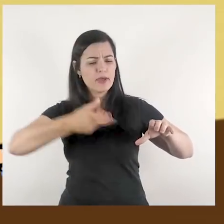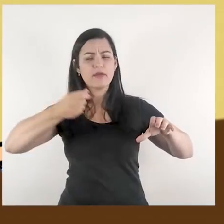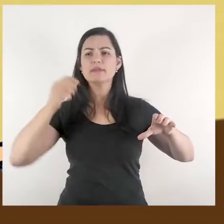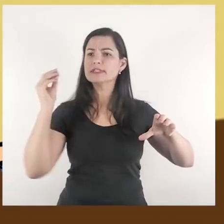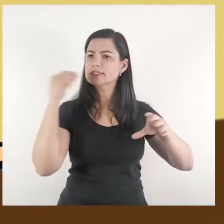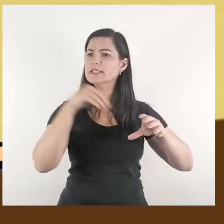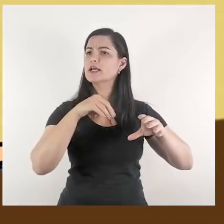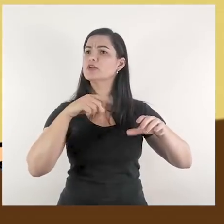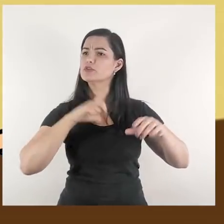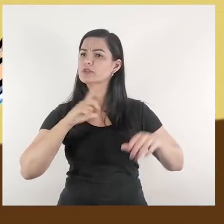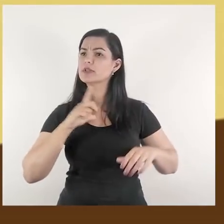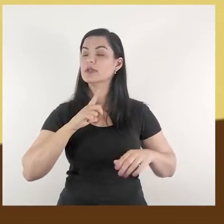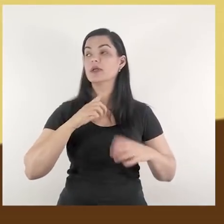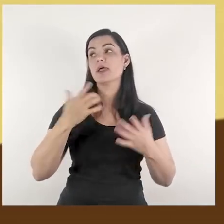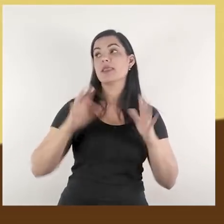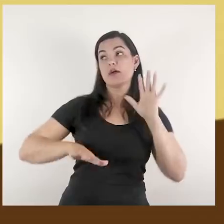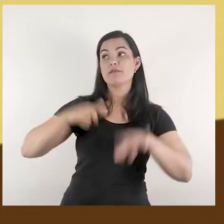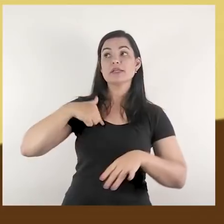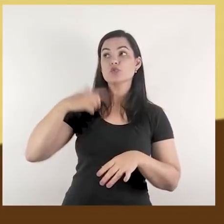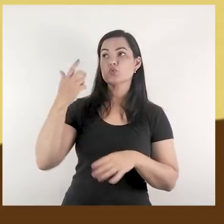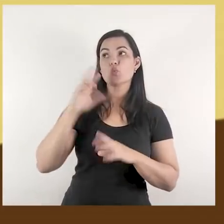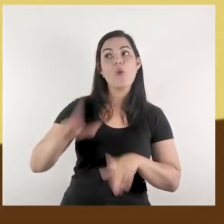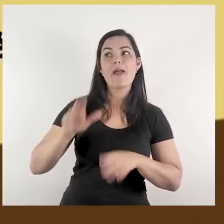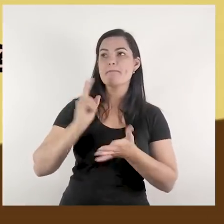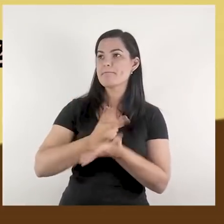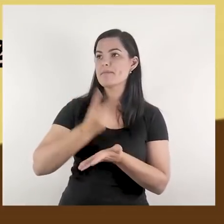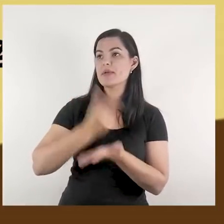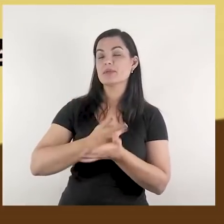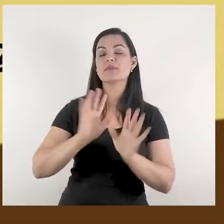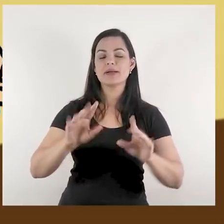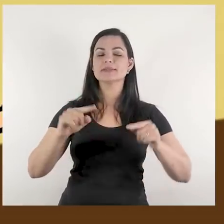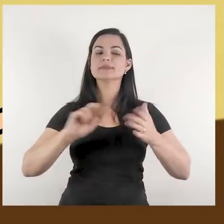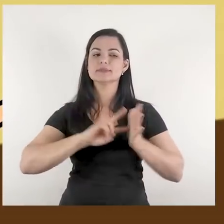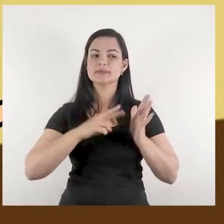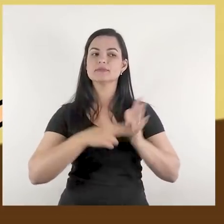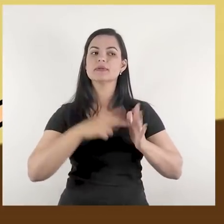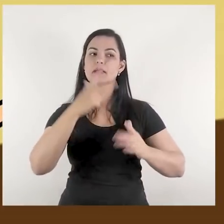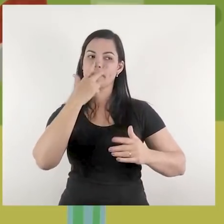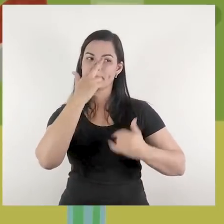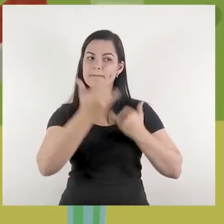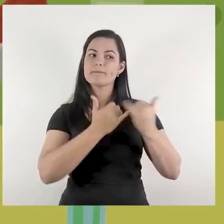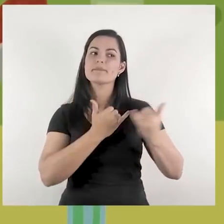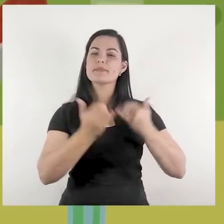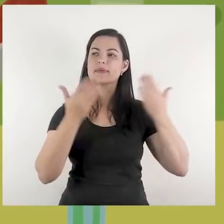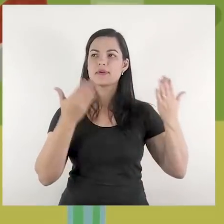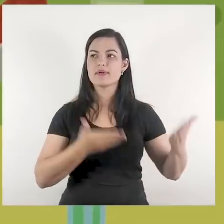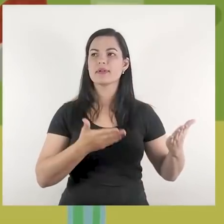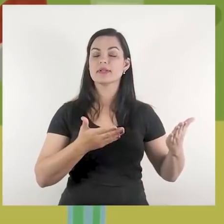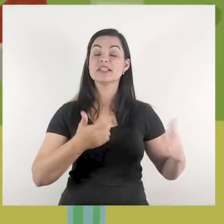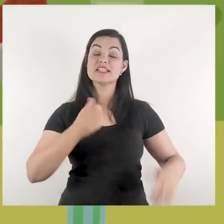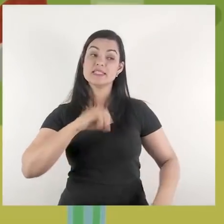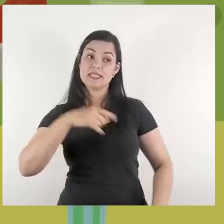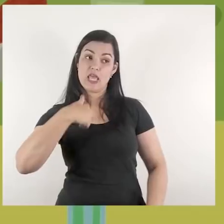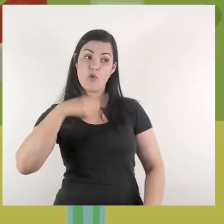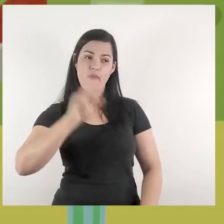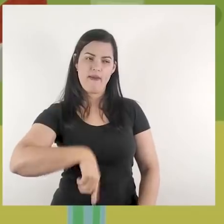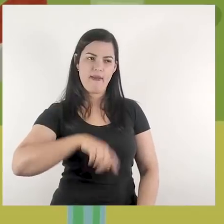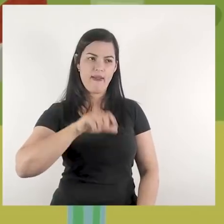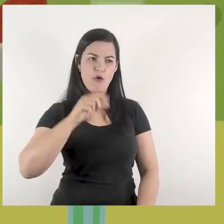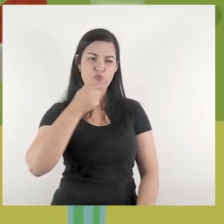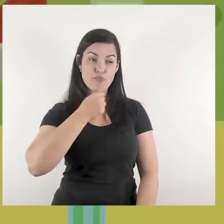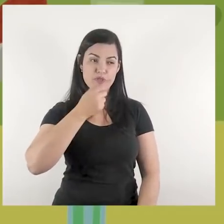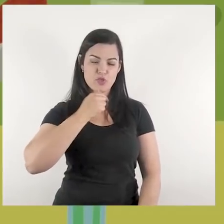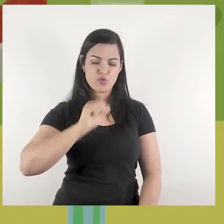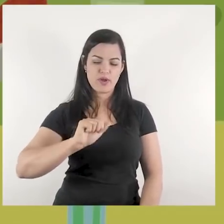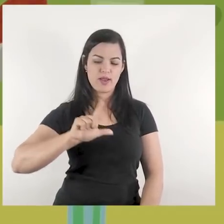das Maravilhas, mas que ela tem a ver com a nossa missão, ela tem a ver sim. E se eu fosse o Aladim,